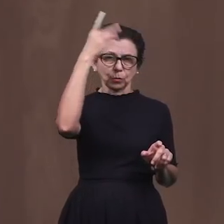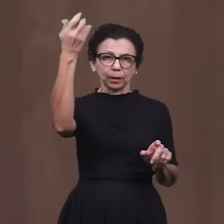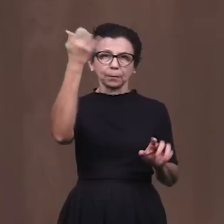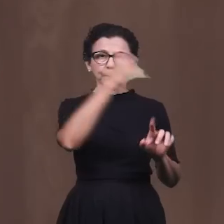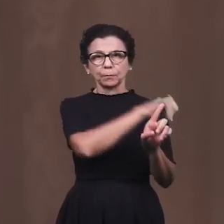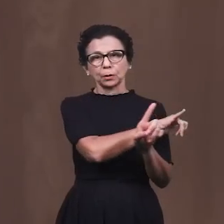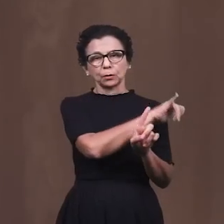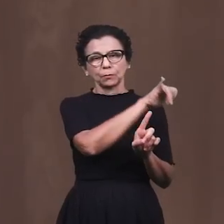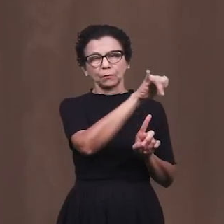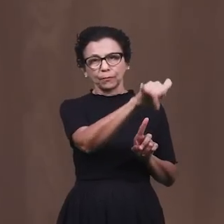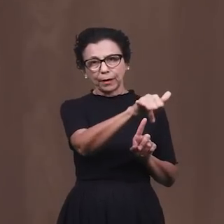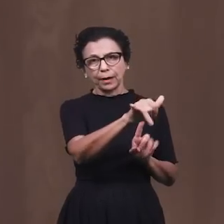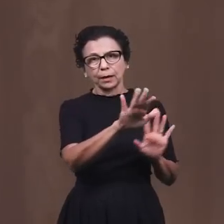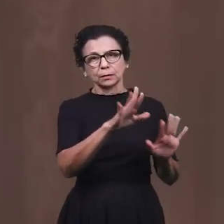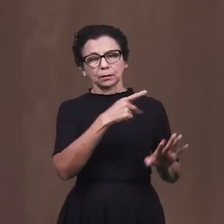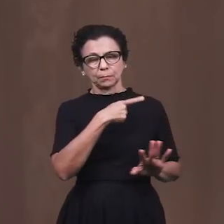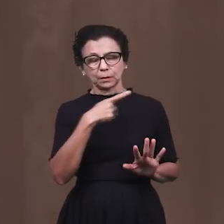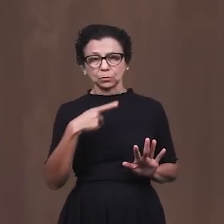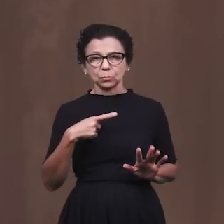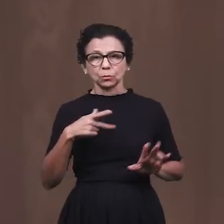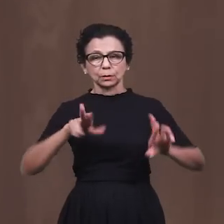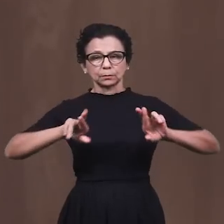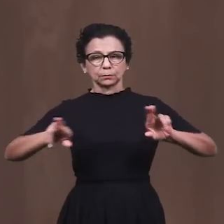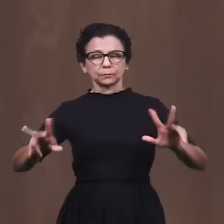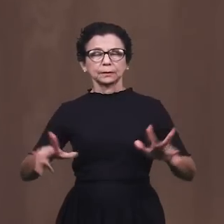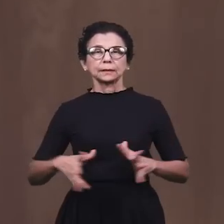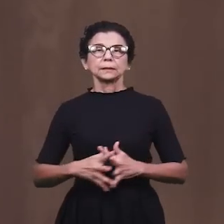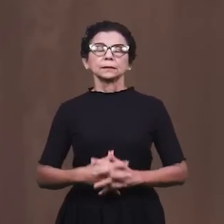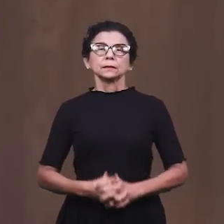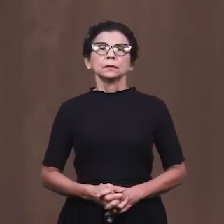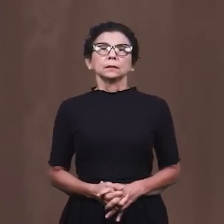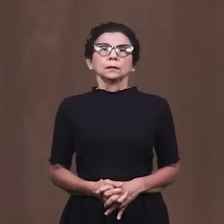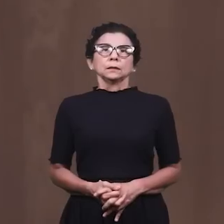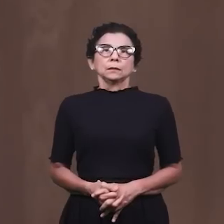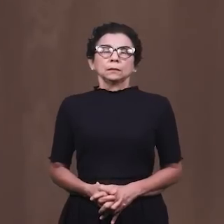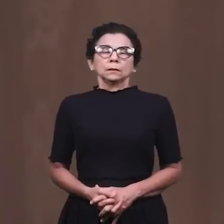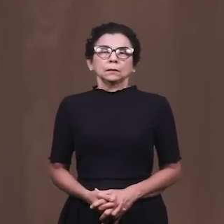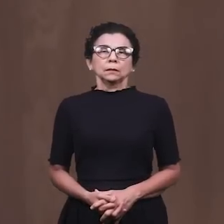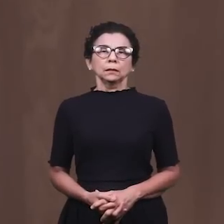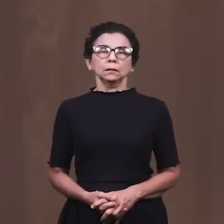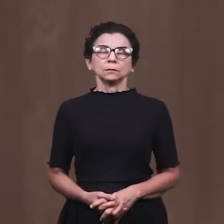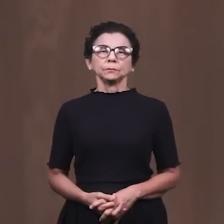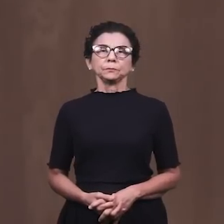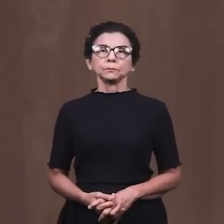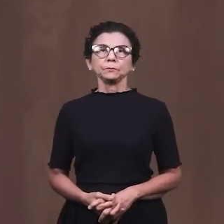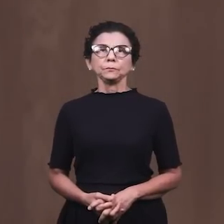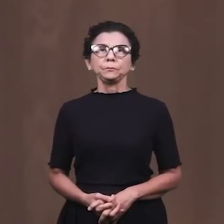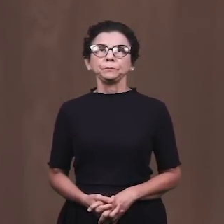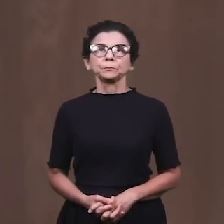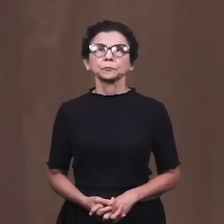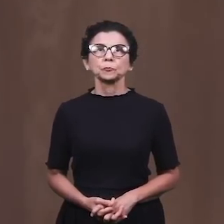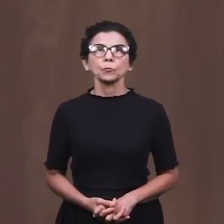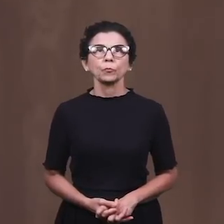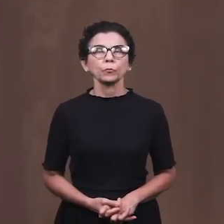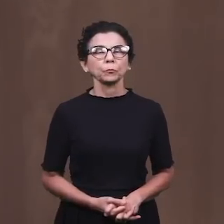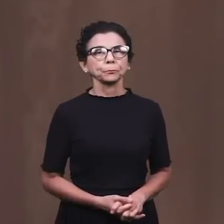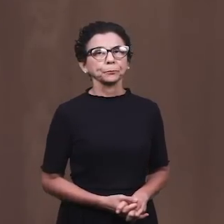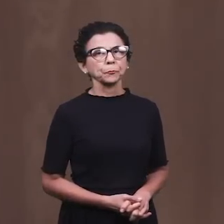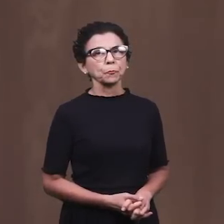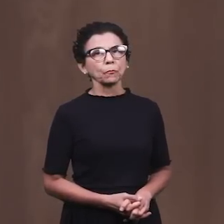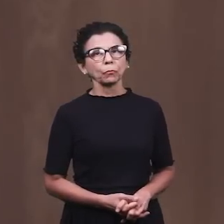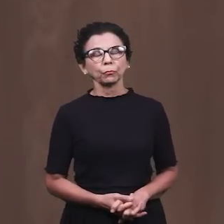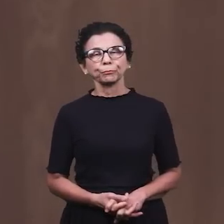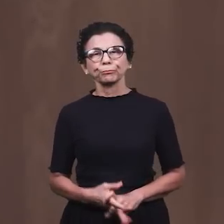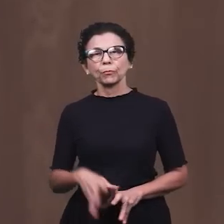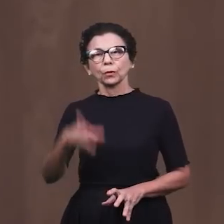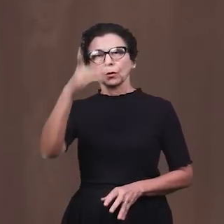profético. Aí já é pastor, né? Já é ministério. Esse é um outro assunto. Mas só para continuar, para esclarecer melhor. O dom